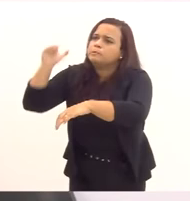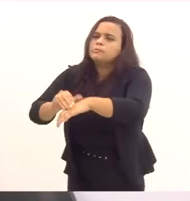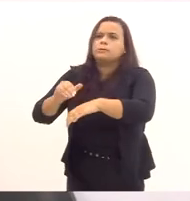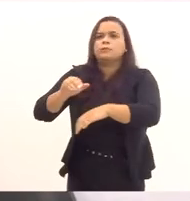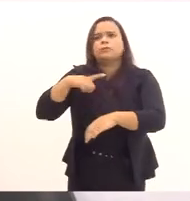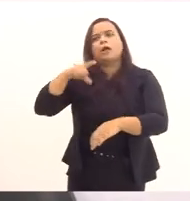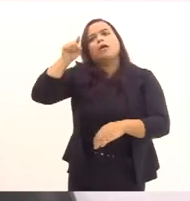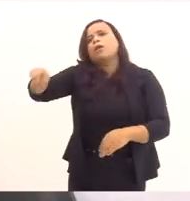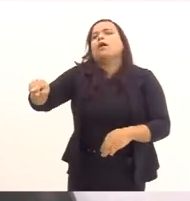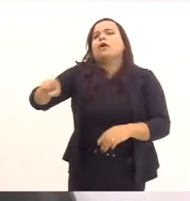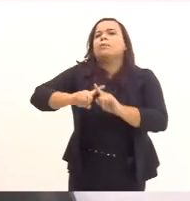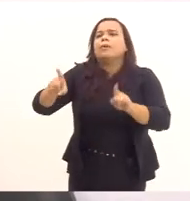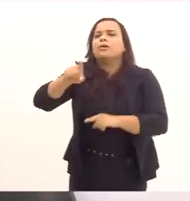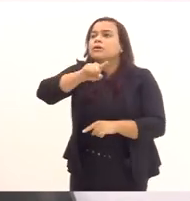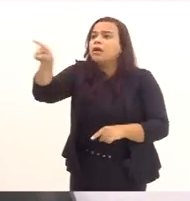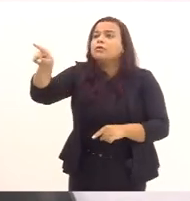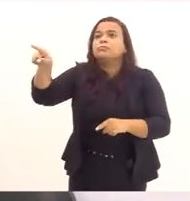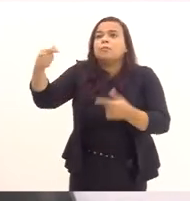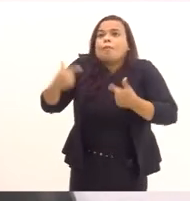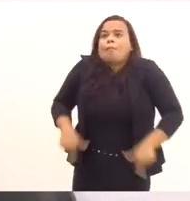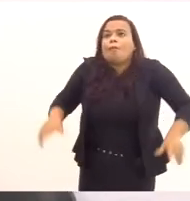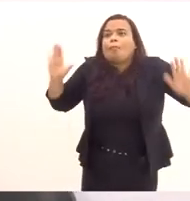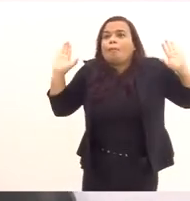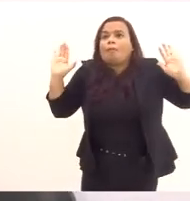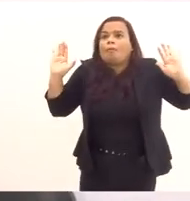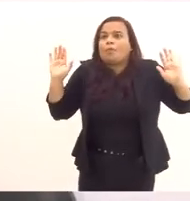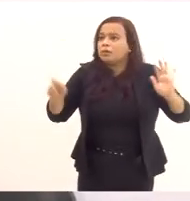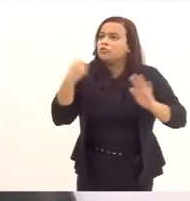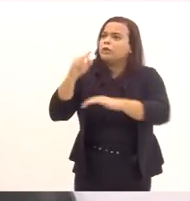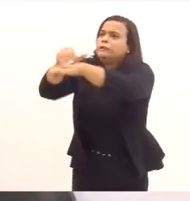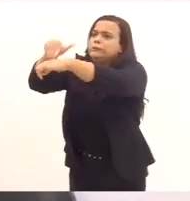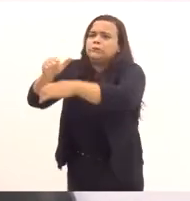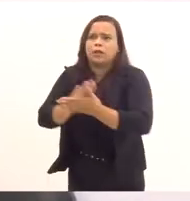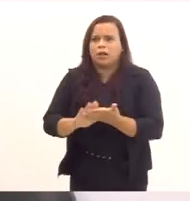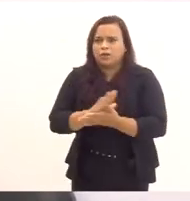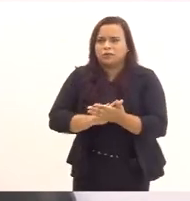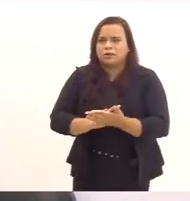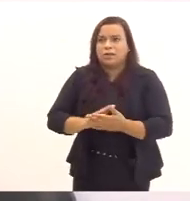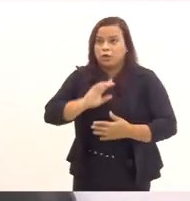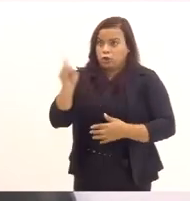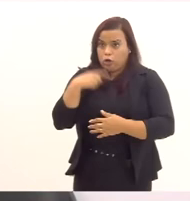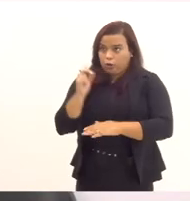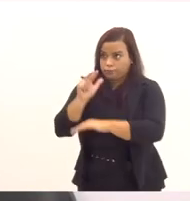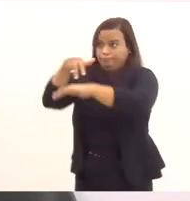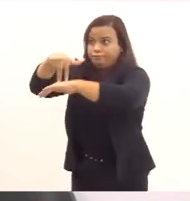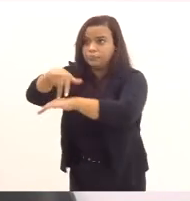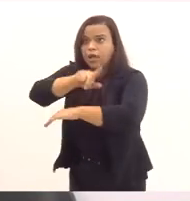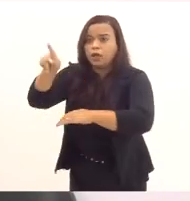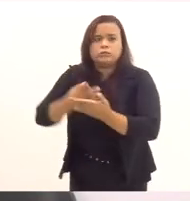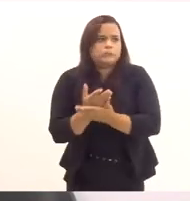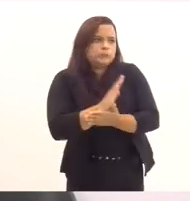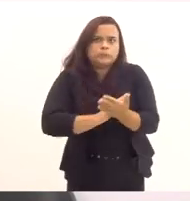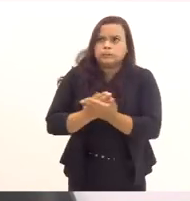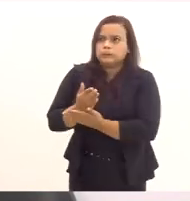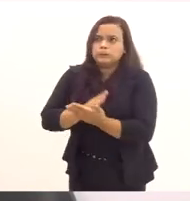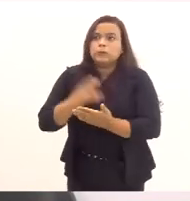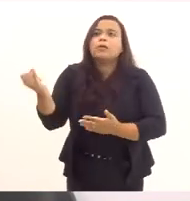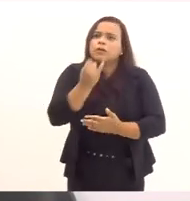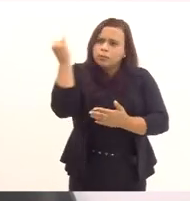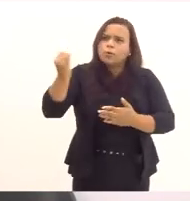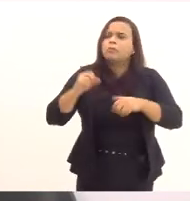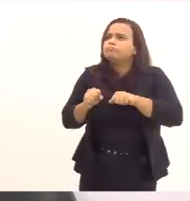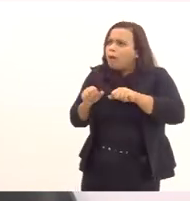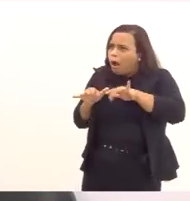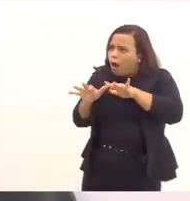trabalho ele diz não ser incomodado e eu percebi o quanto ele for incomodado com a nossa presença lá então é muito importante que Subimos novamente